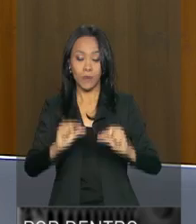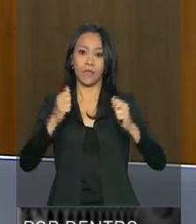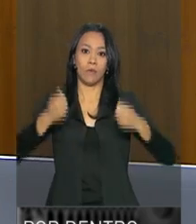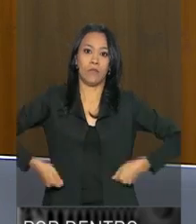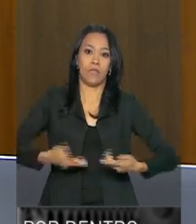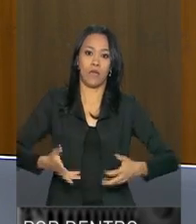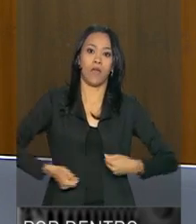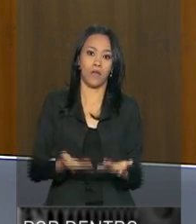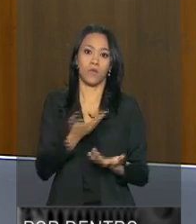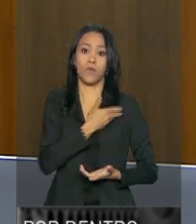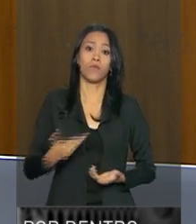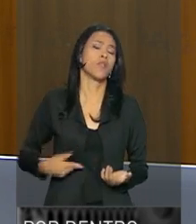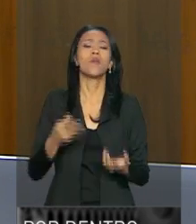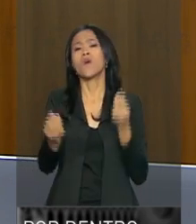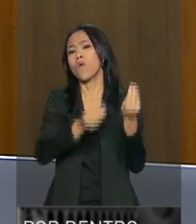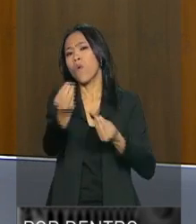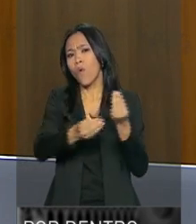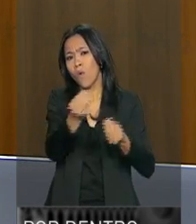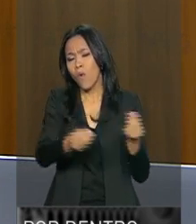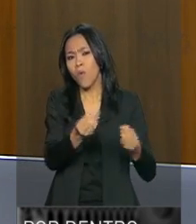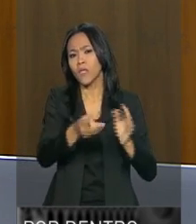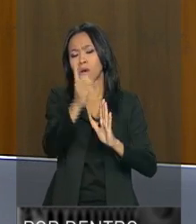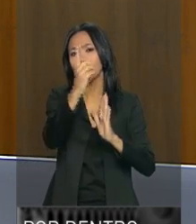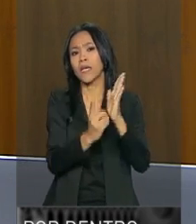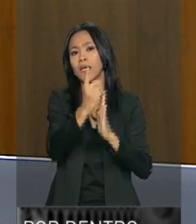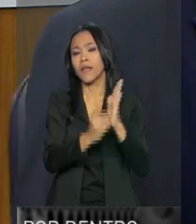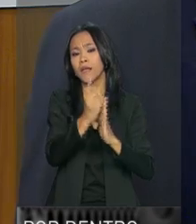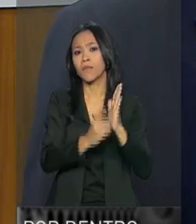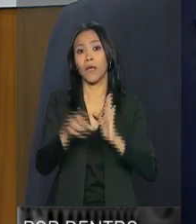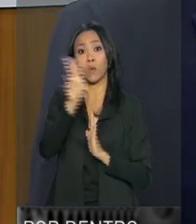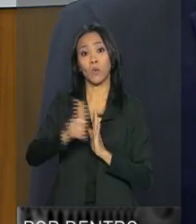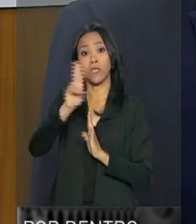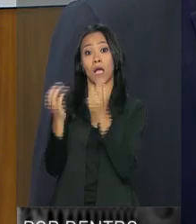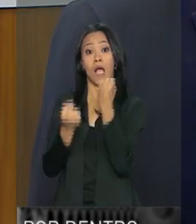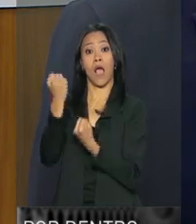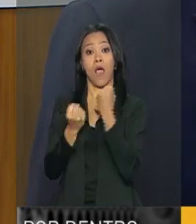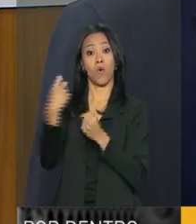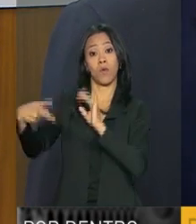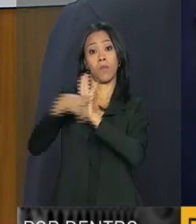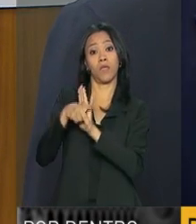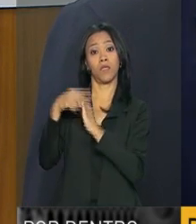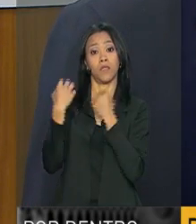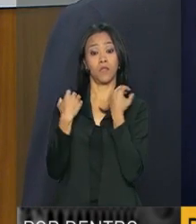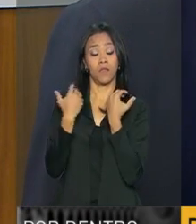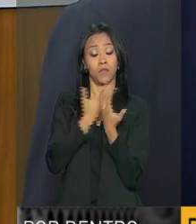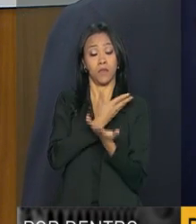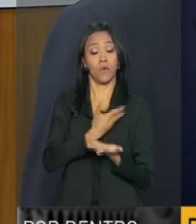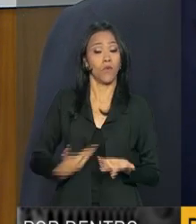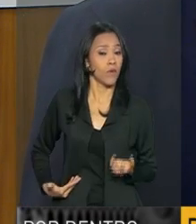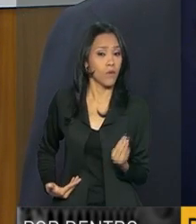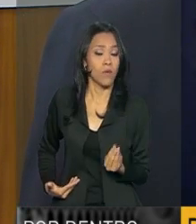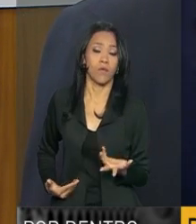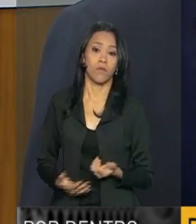proíbe o uso de carros oficiais por secretários de governo com nós tivemos um grande avanço nessa questão de